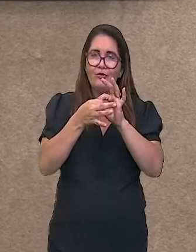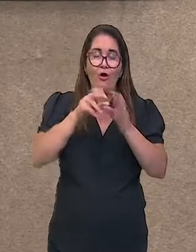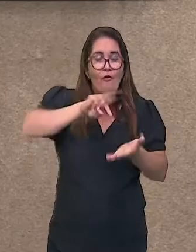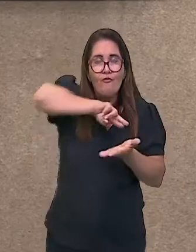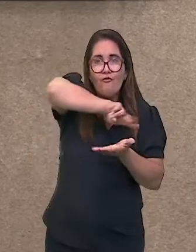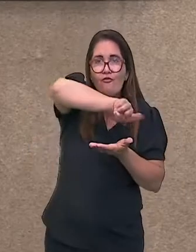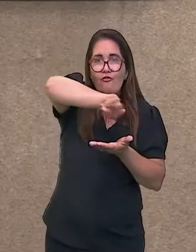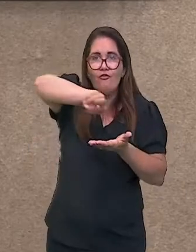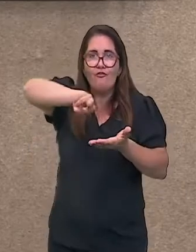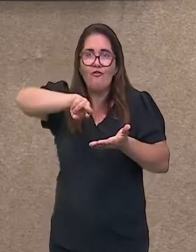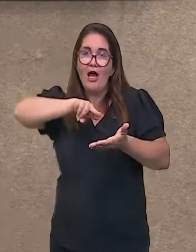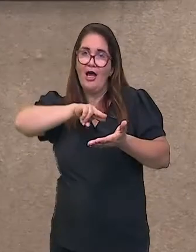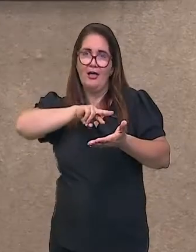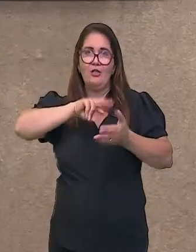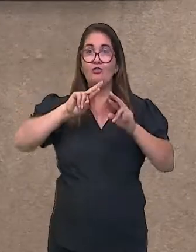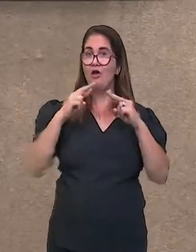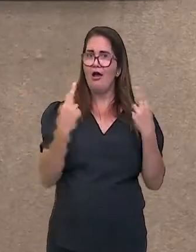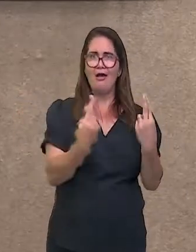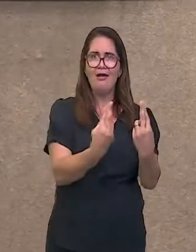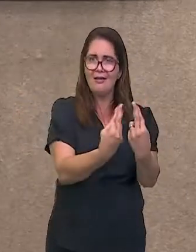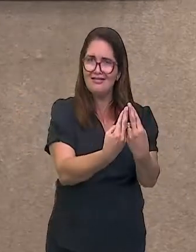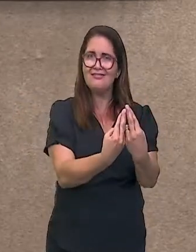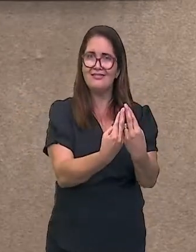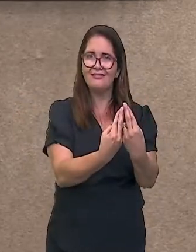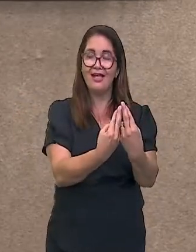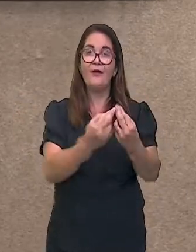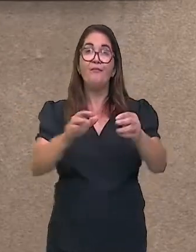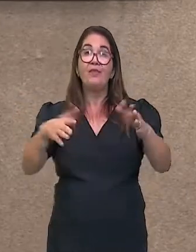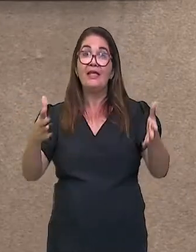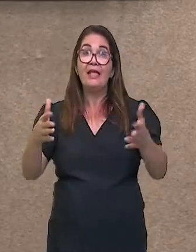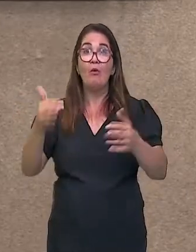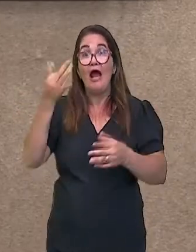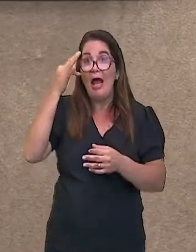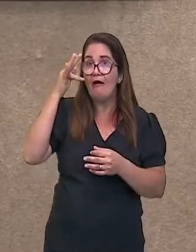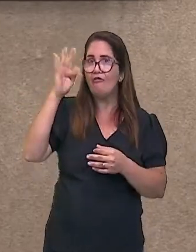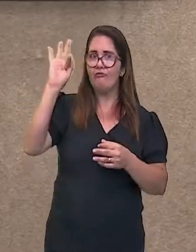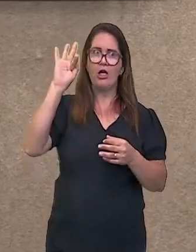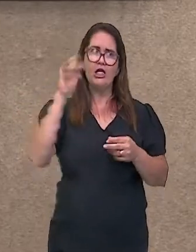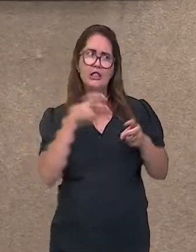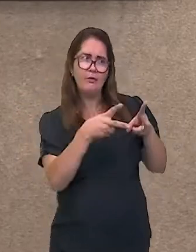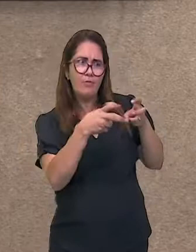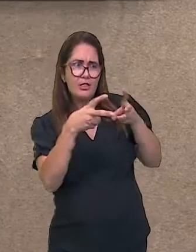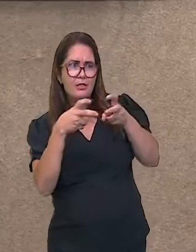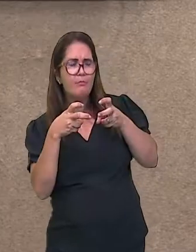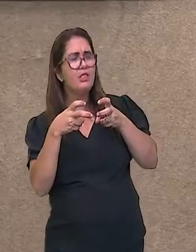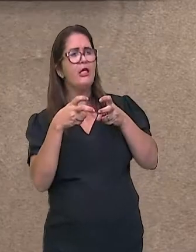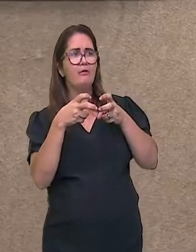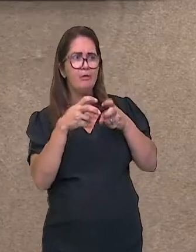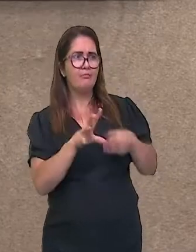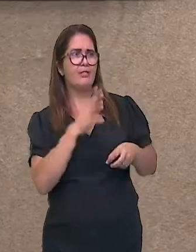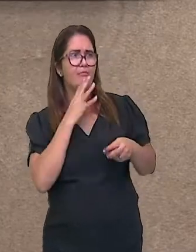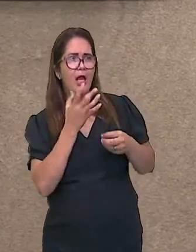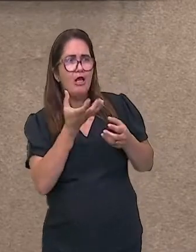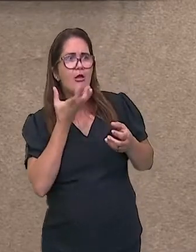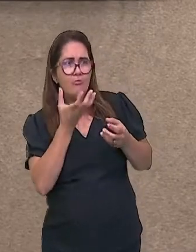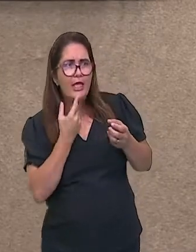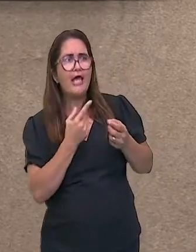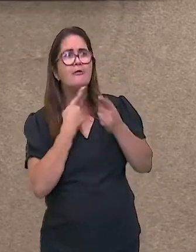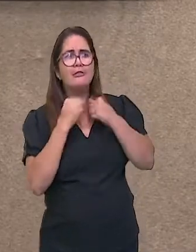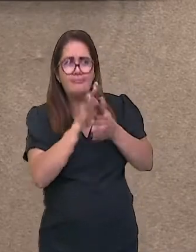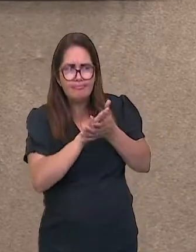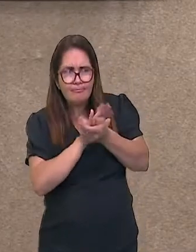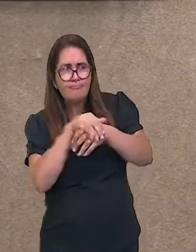seu país. Isso prontamente chamou a atenção da França, por exemplo, que via seus interesses serem prejudicados